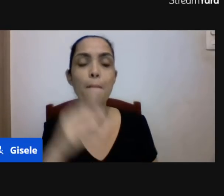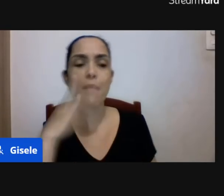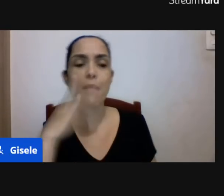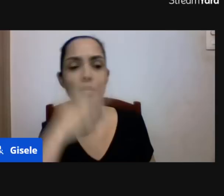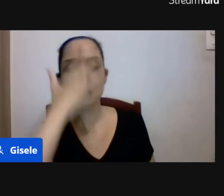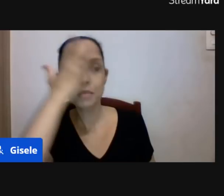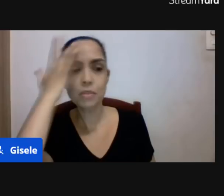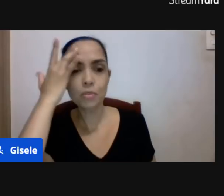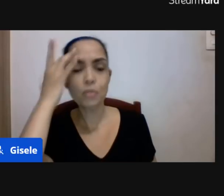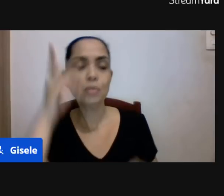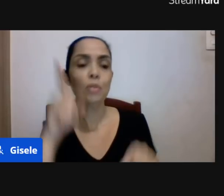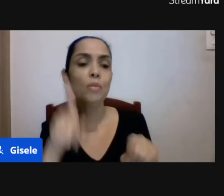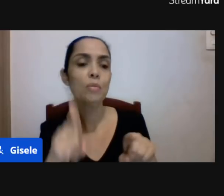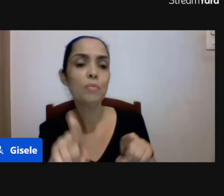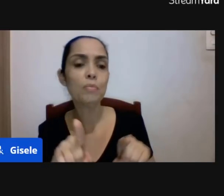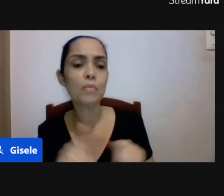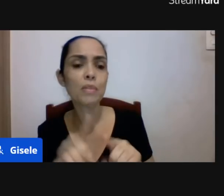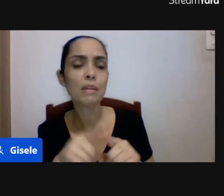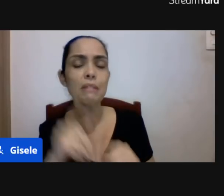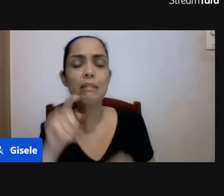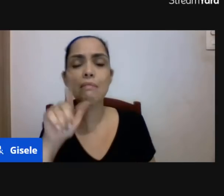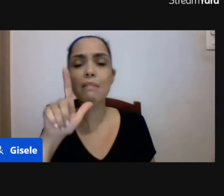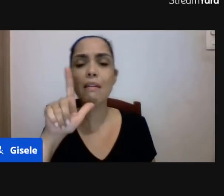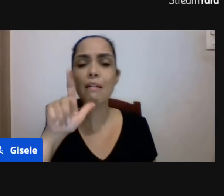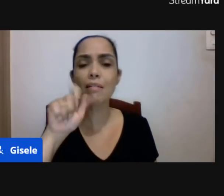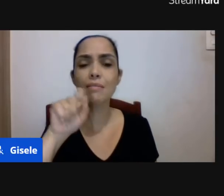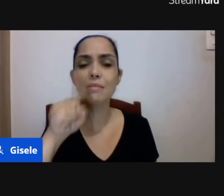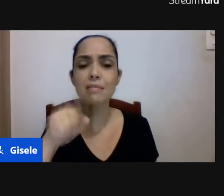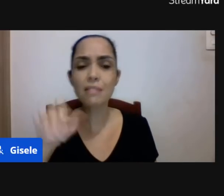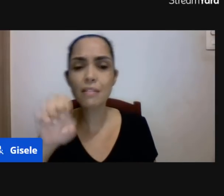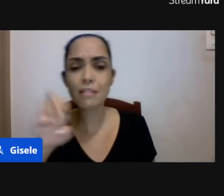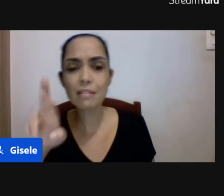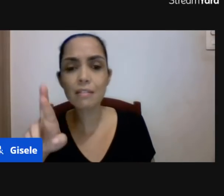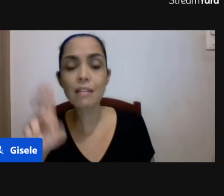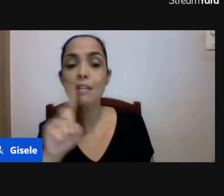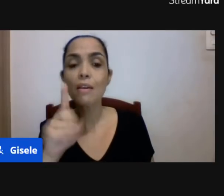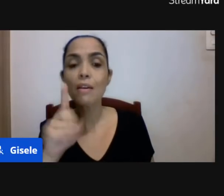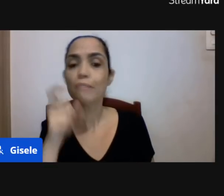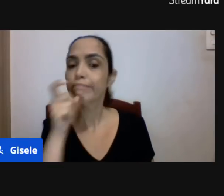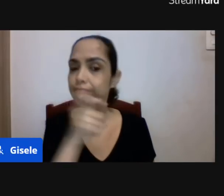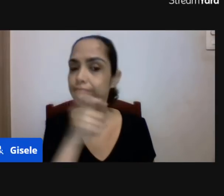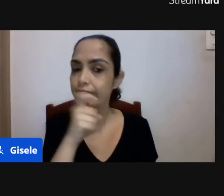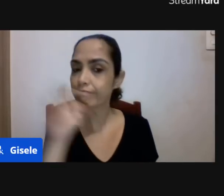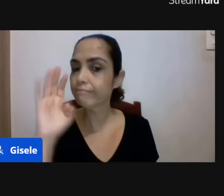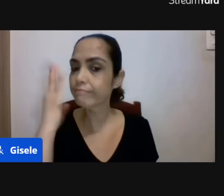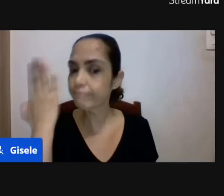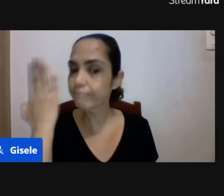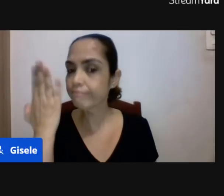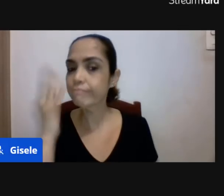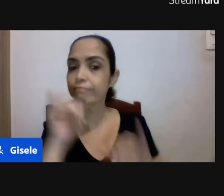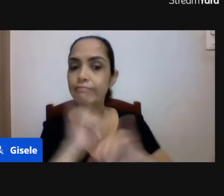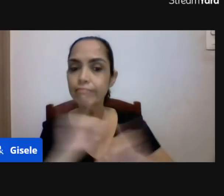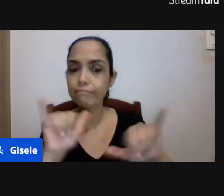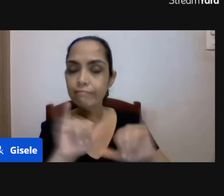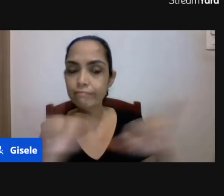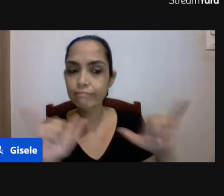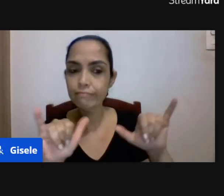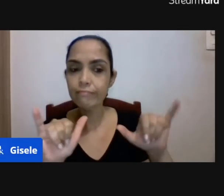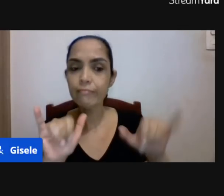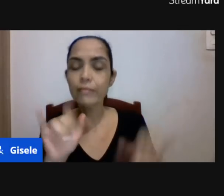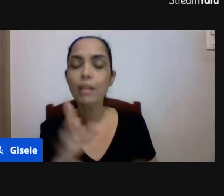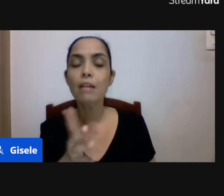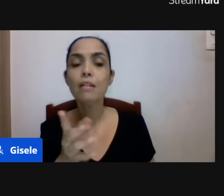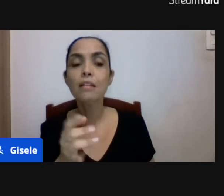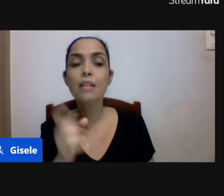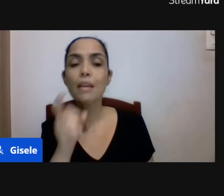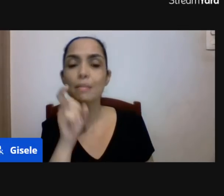porque ele tem um laser, alguma coisa nesse sentido, e isso não é uma verdade, isso é uma mentira, né, que, como toda fake news, é